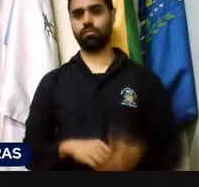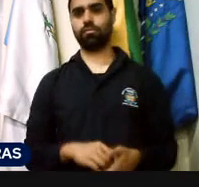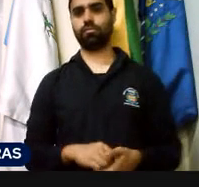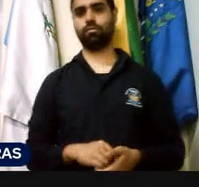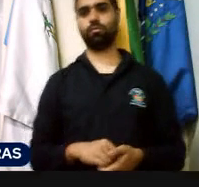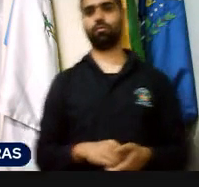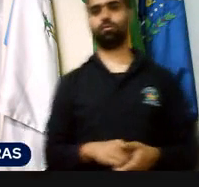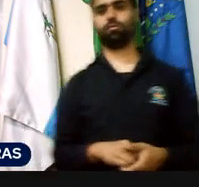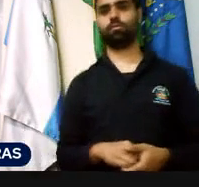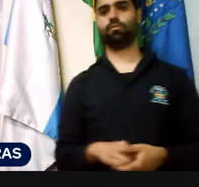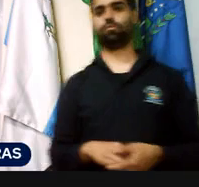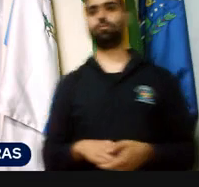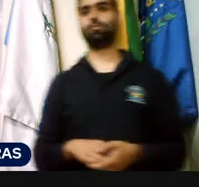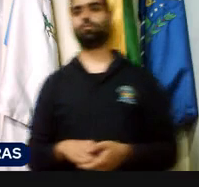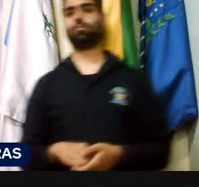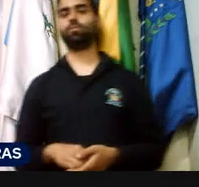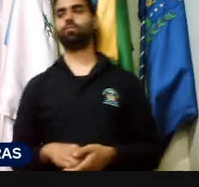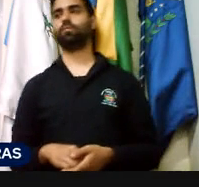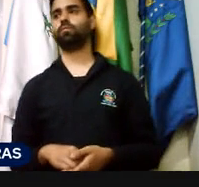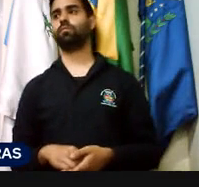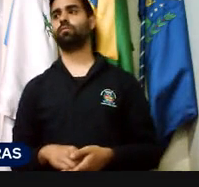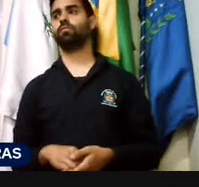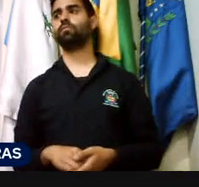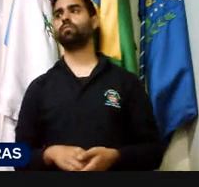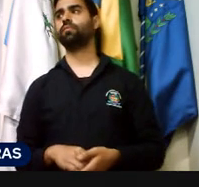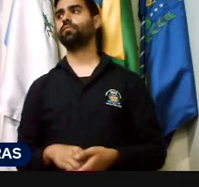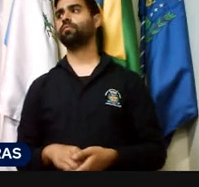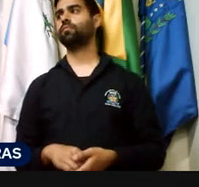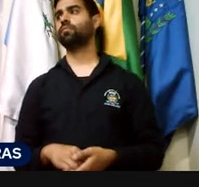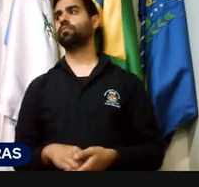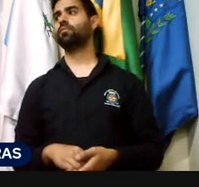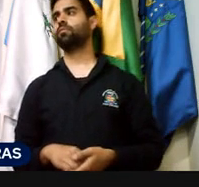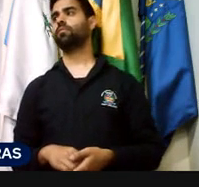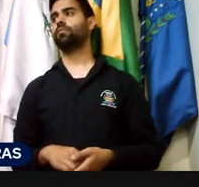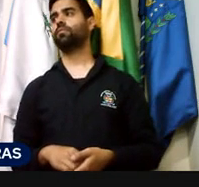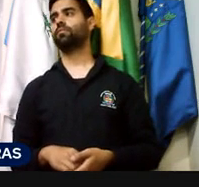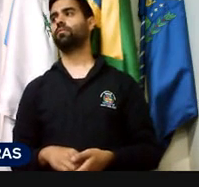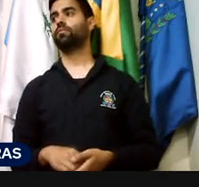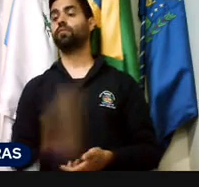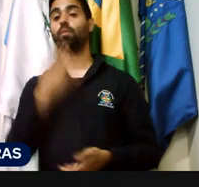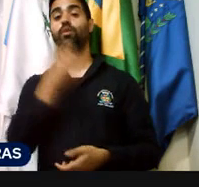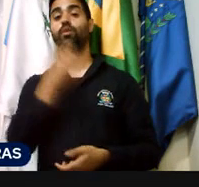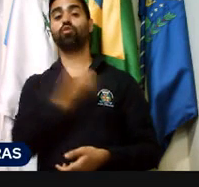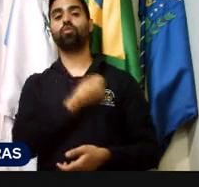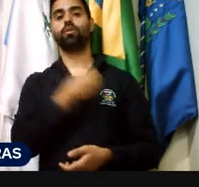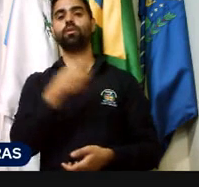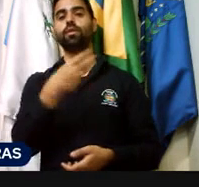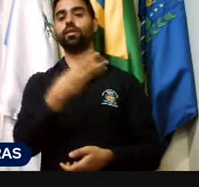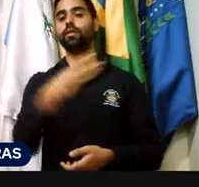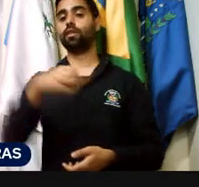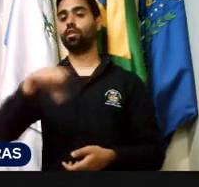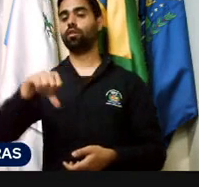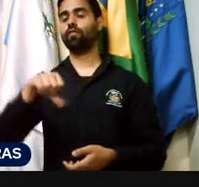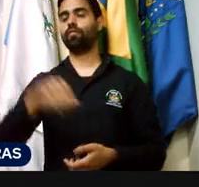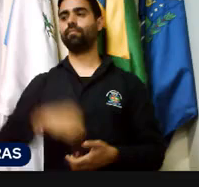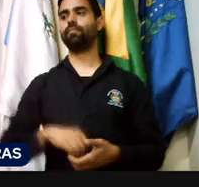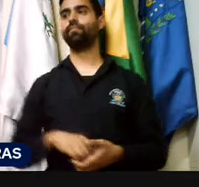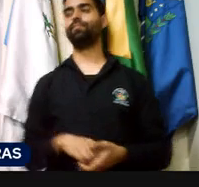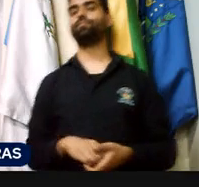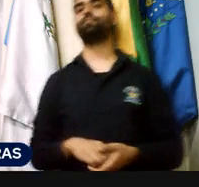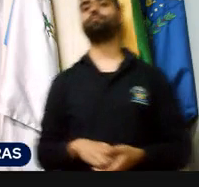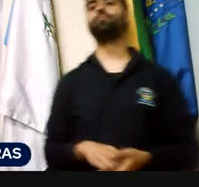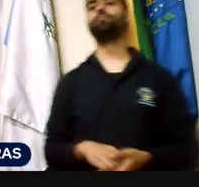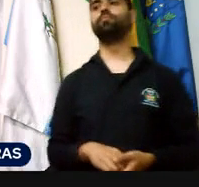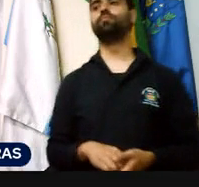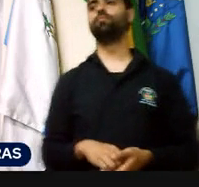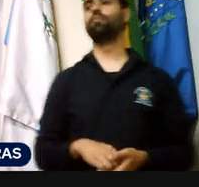Os vereadores concordam, permaneçam como estão. Aprovado. Requerimento número 339. Excelentíssimo senhor presidente